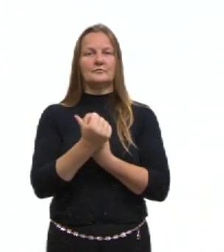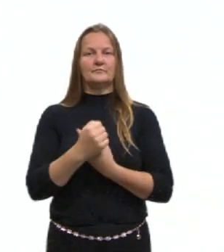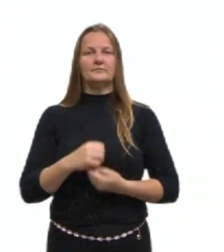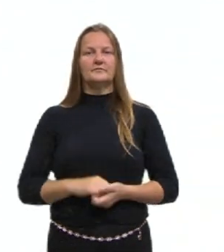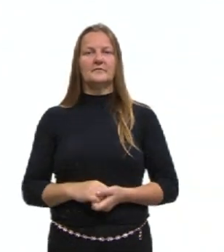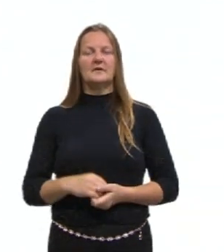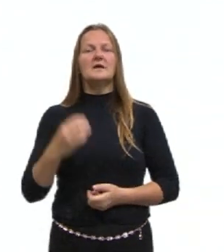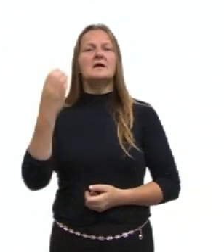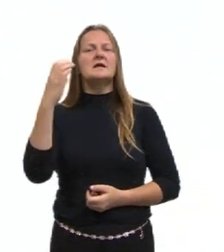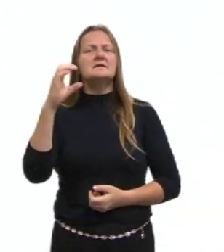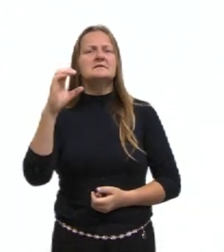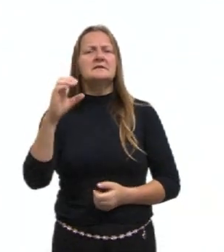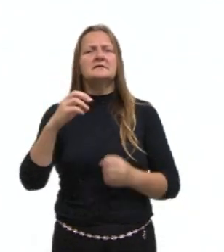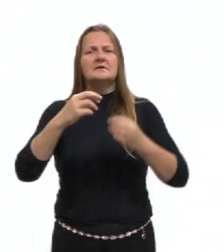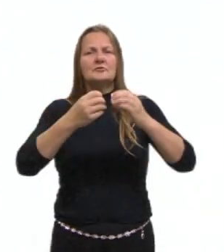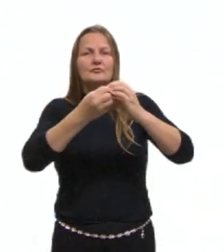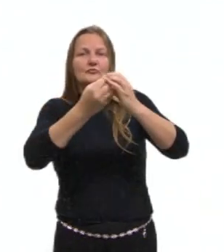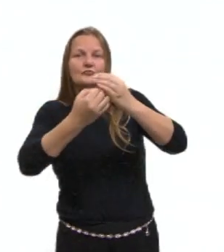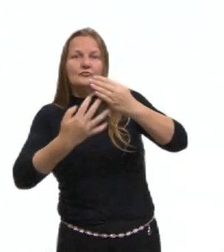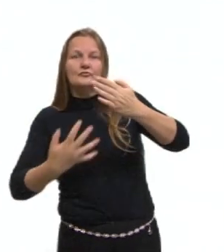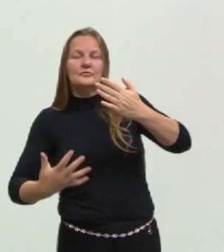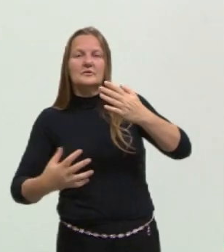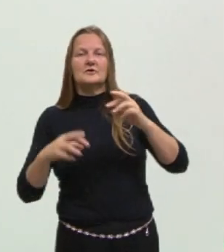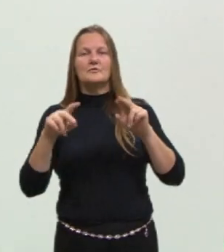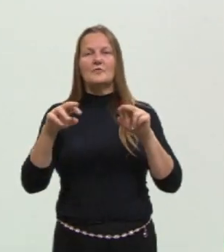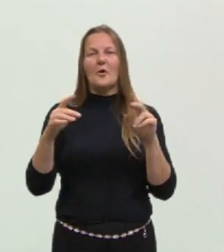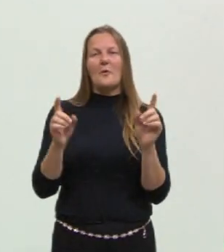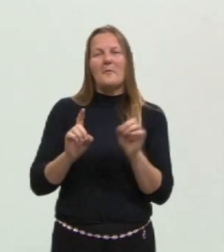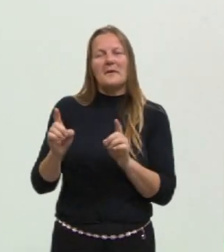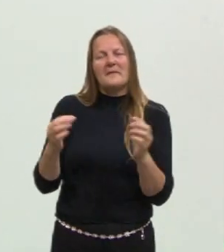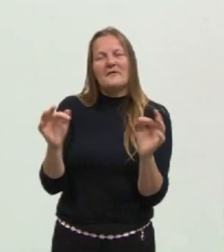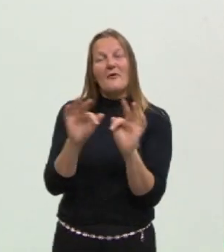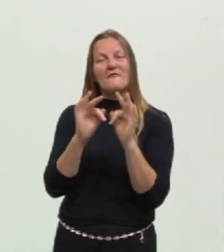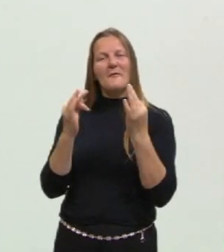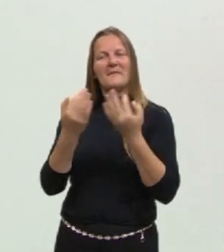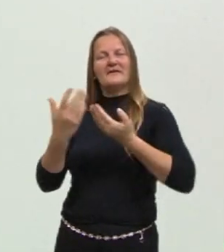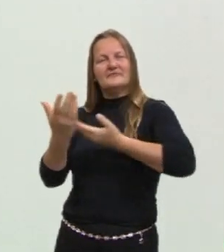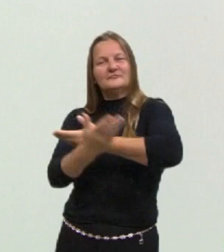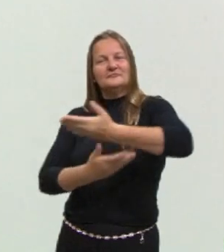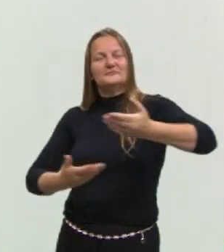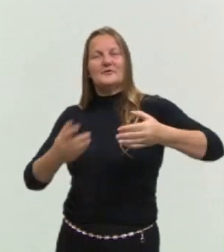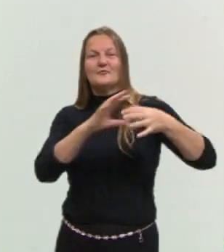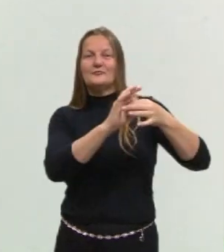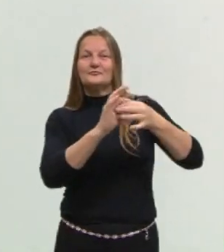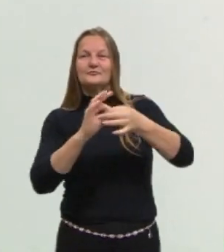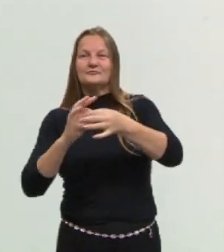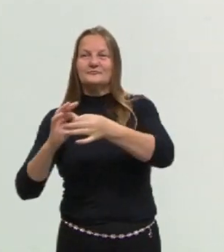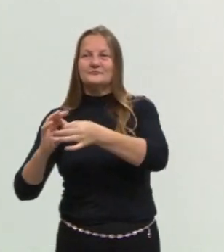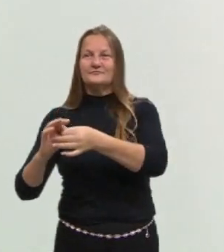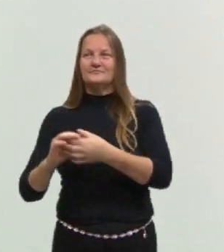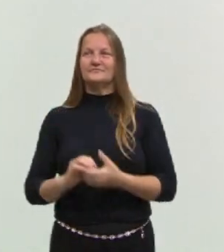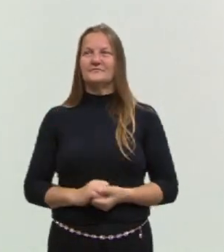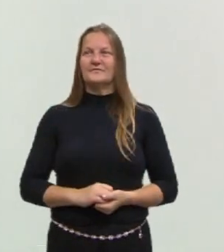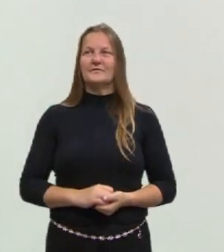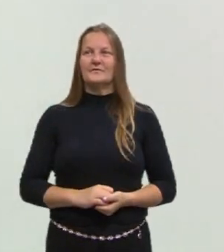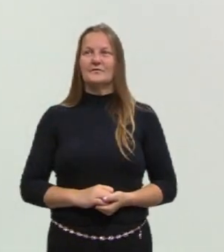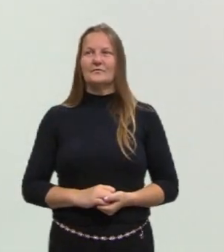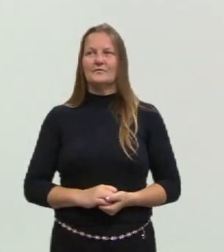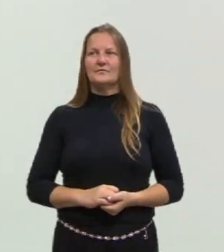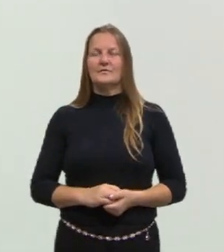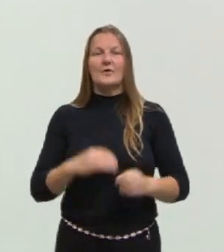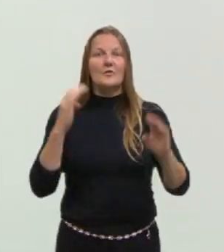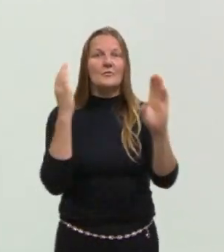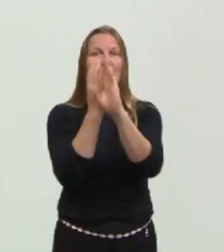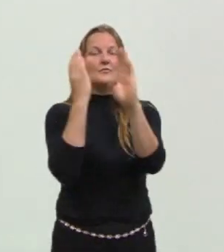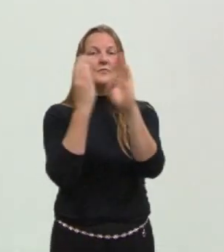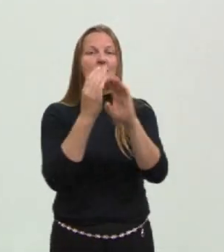as ciências, elas são derivadas, né? Elas são irmãs, primas, elas fazem parte do contexto, né? Dificilmente as descobertas